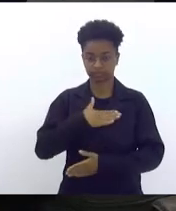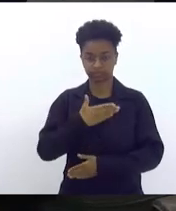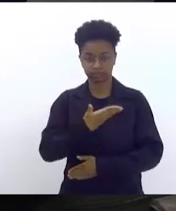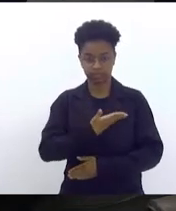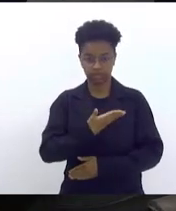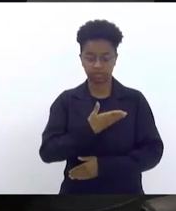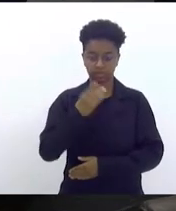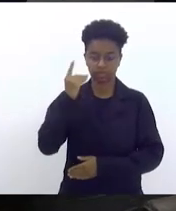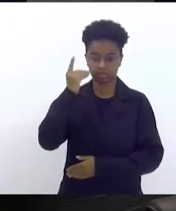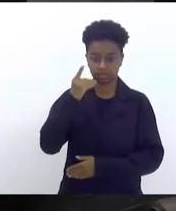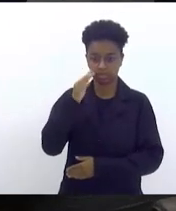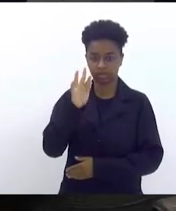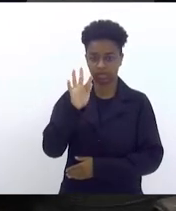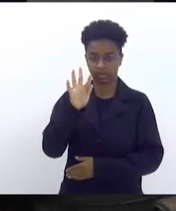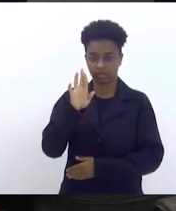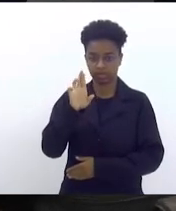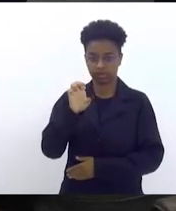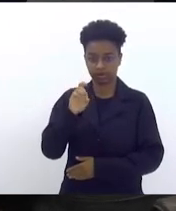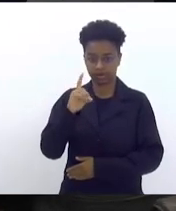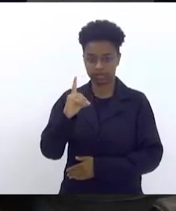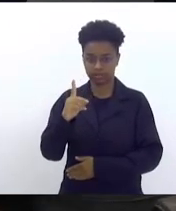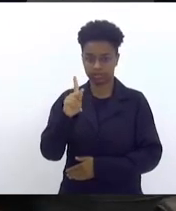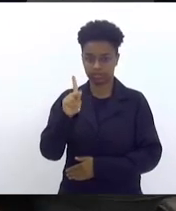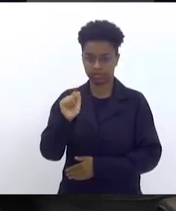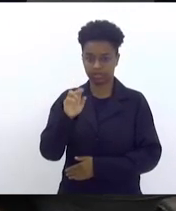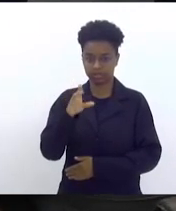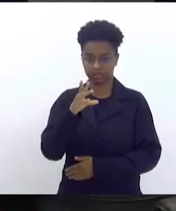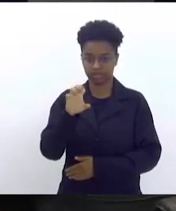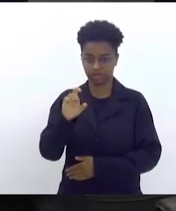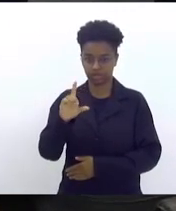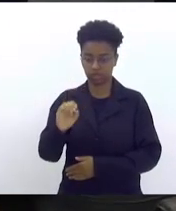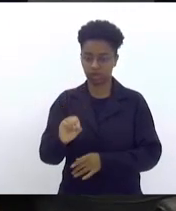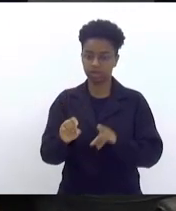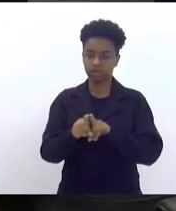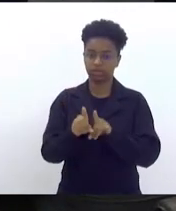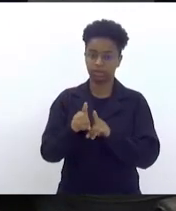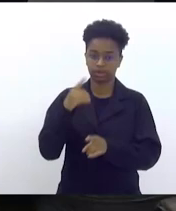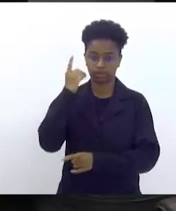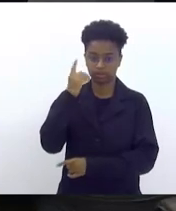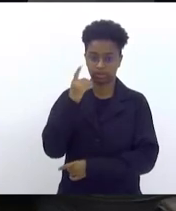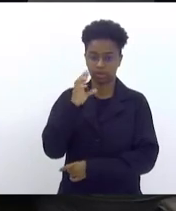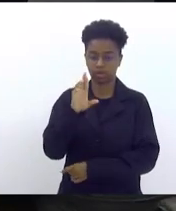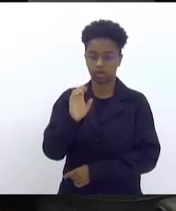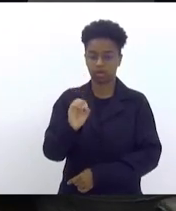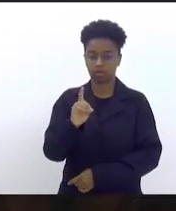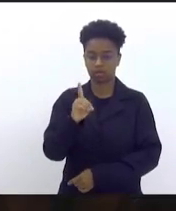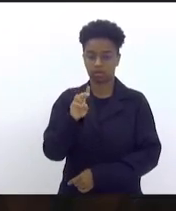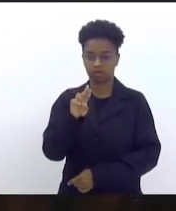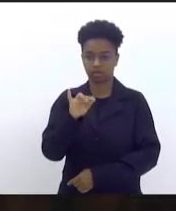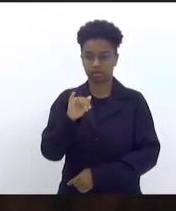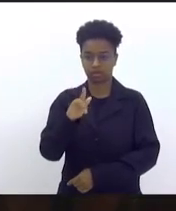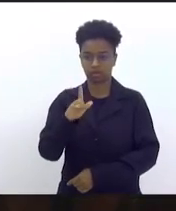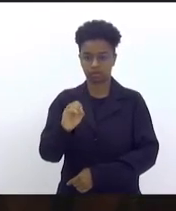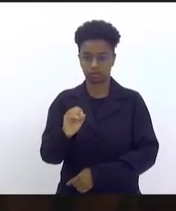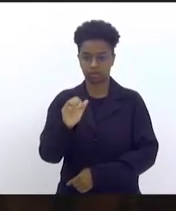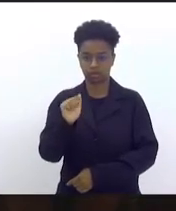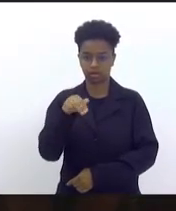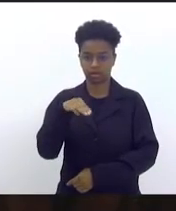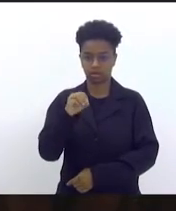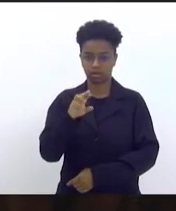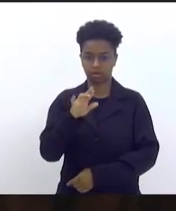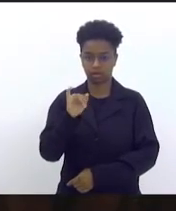Fred Pacheco meu colega Deputado amigo Rodrigo Amorim que compõem essa comissão desta casa